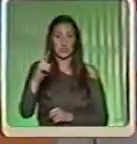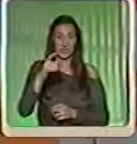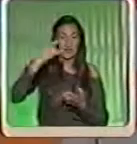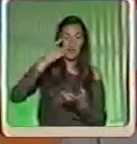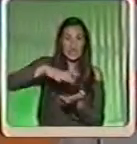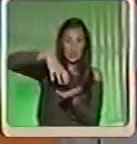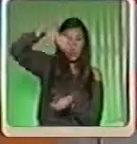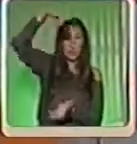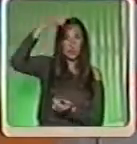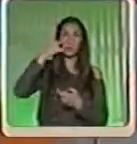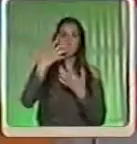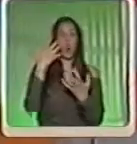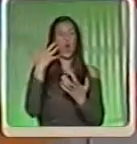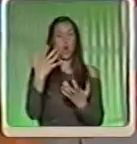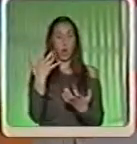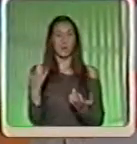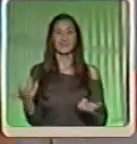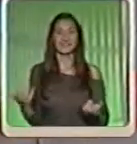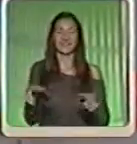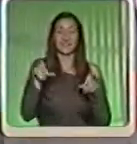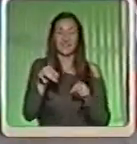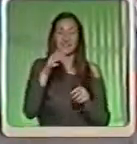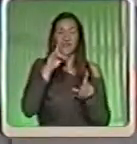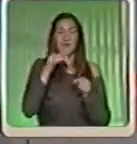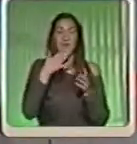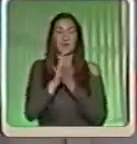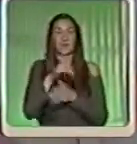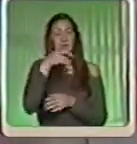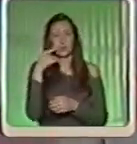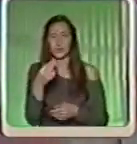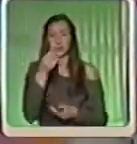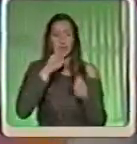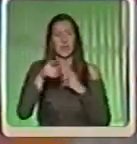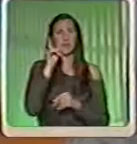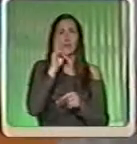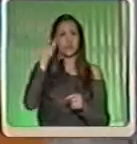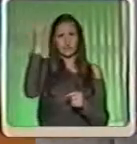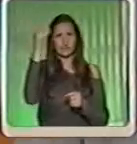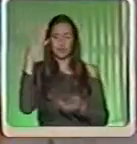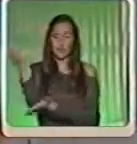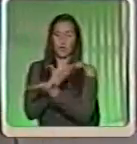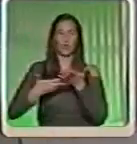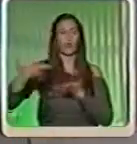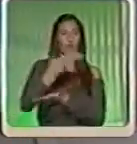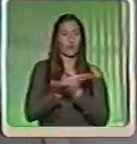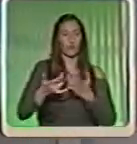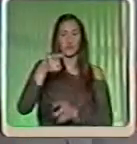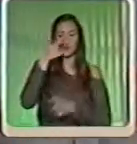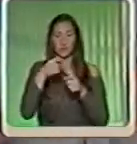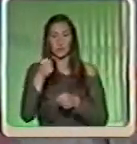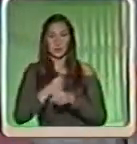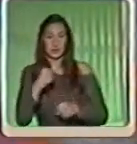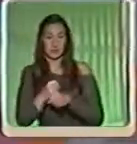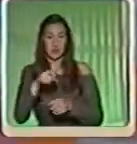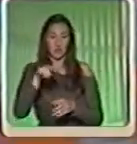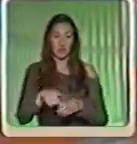cidade. Exatamente. E bem visível. E desfrutar desta doçaria, da animação, do convívio dos funcionários que vão